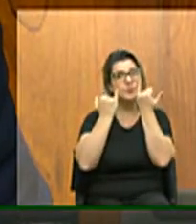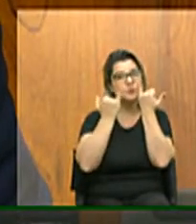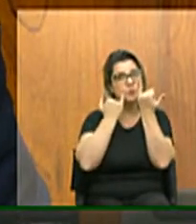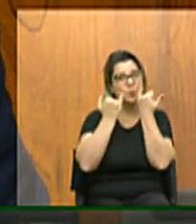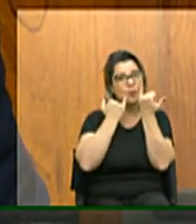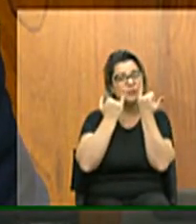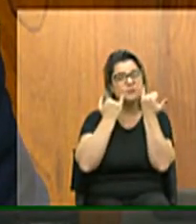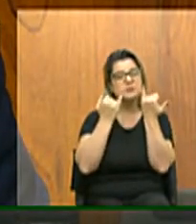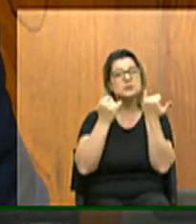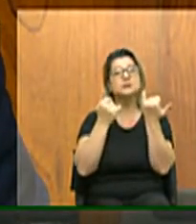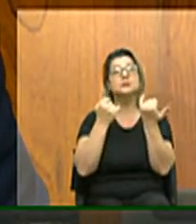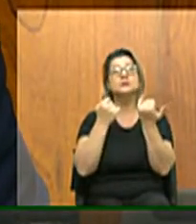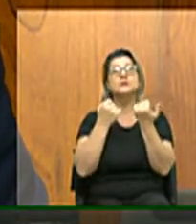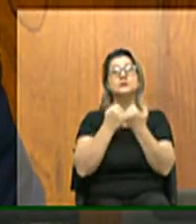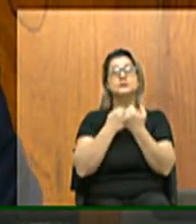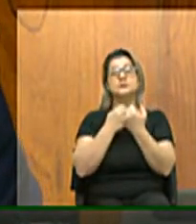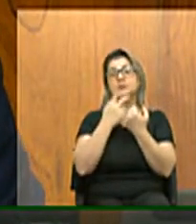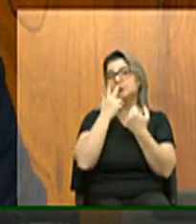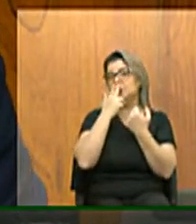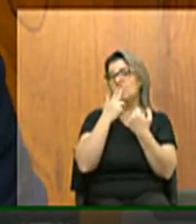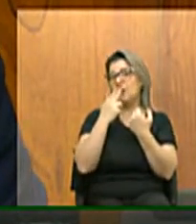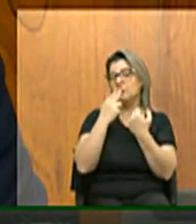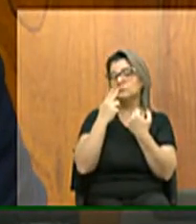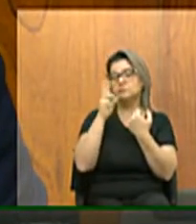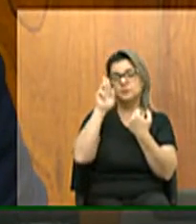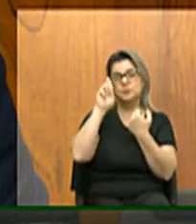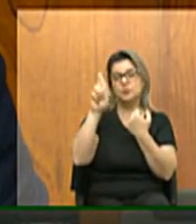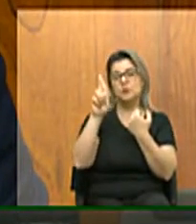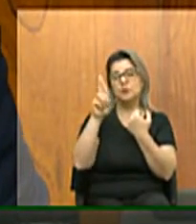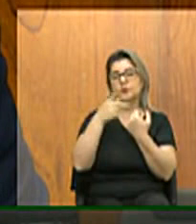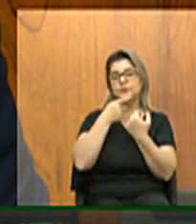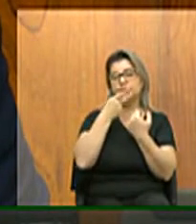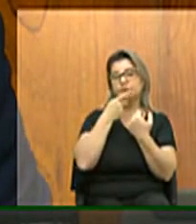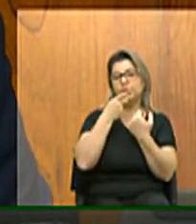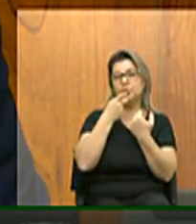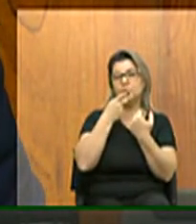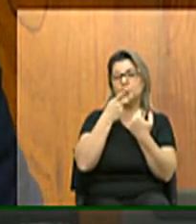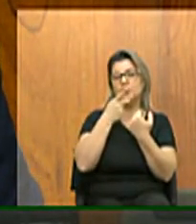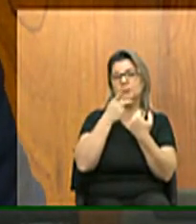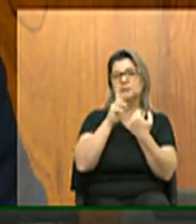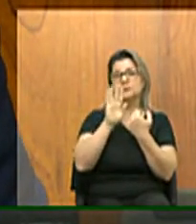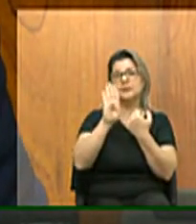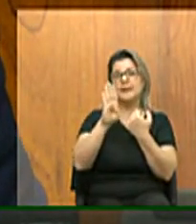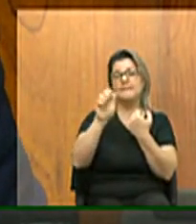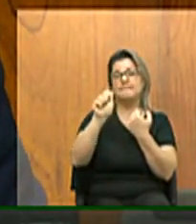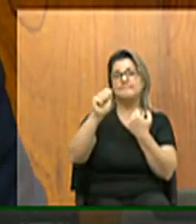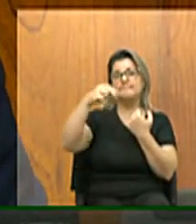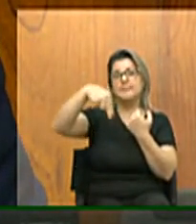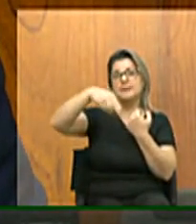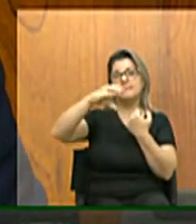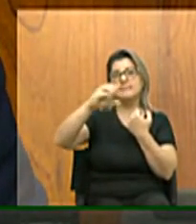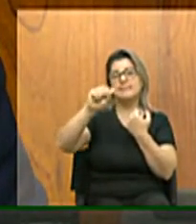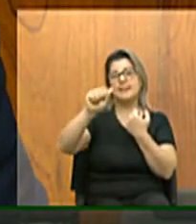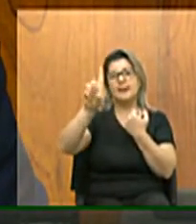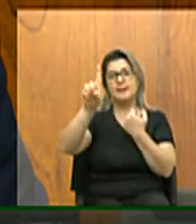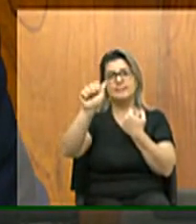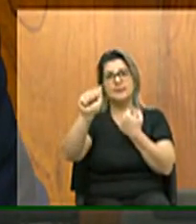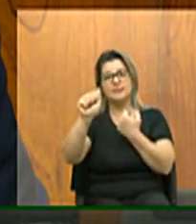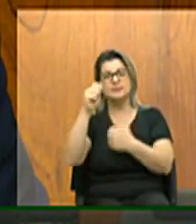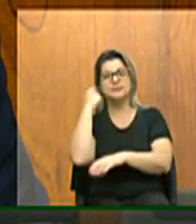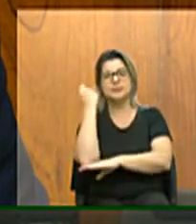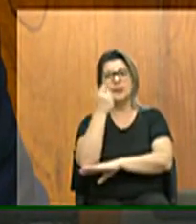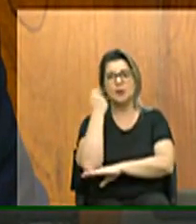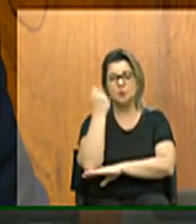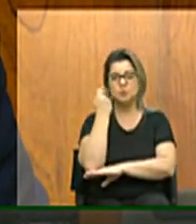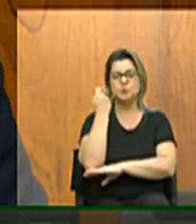manifestação, como Vossa Excelência referiu, da bancada gaúcha, que, enfim, disponibilizou recursos de emenda da bancada para